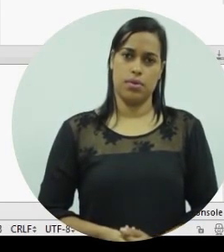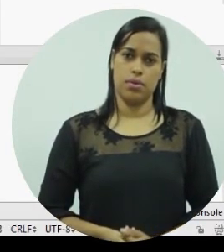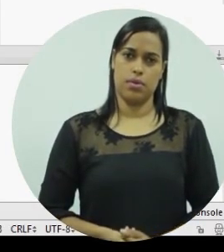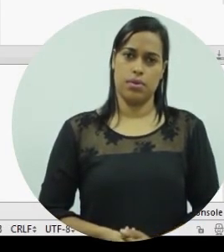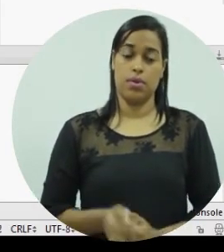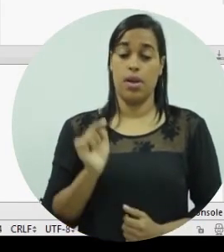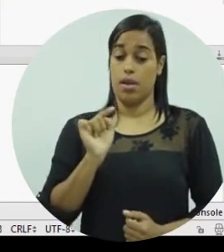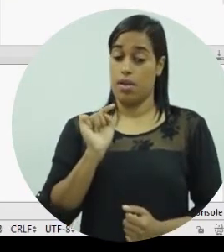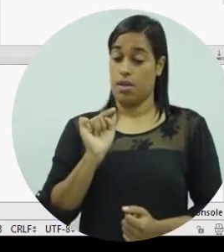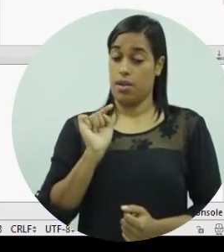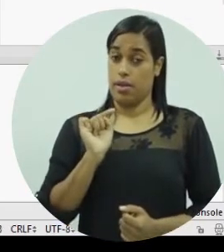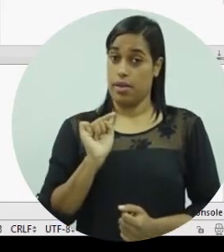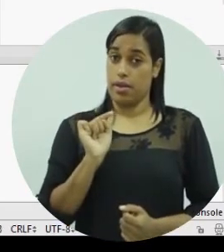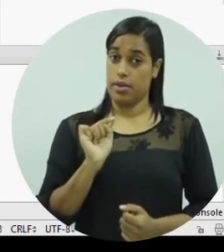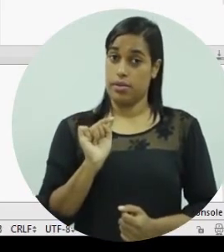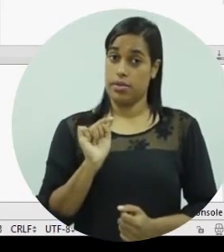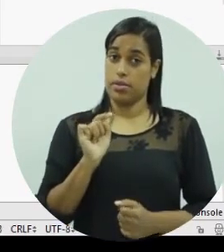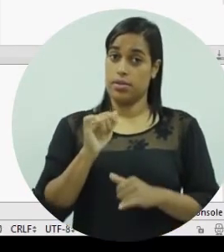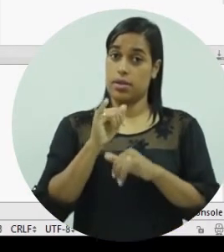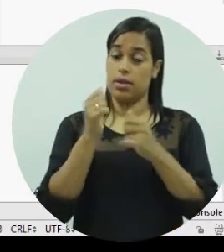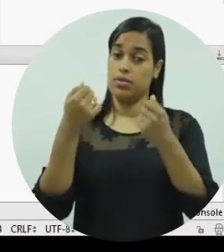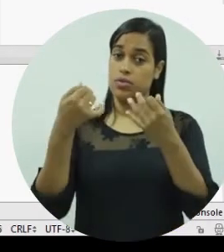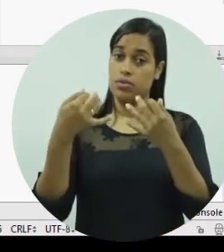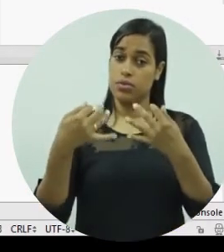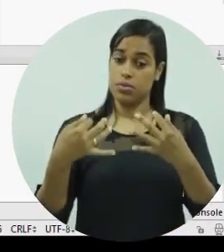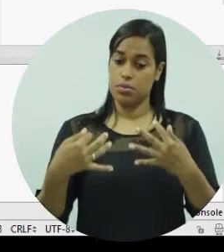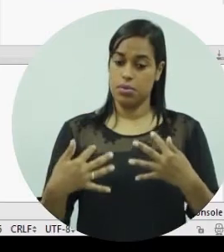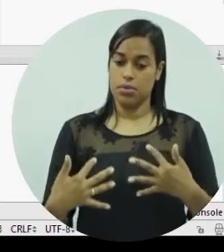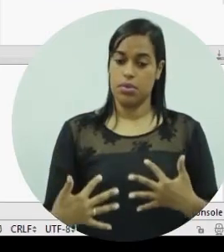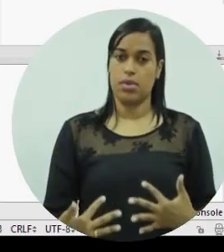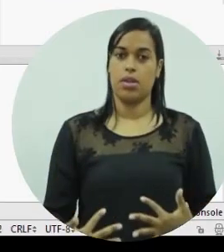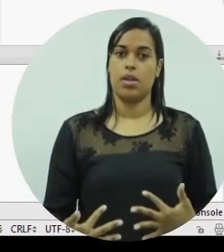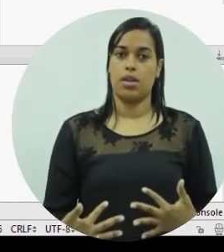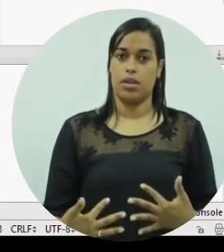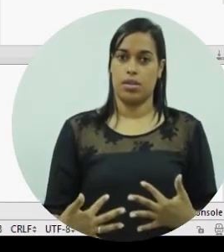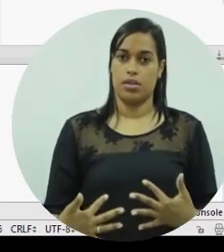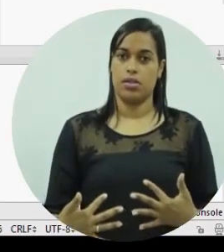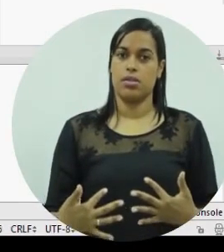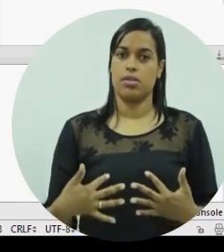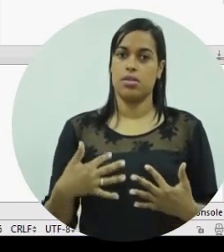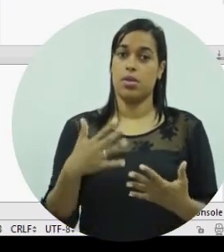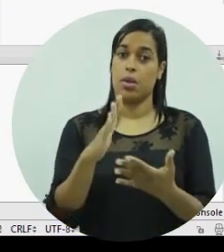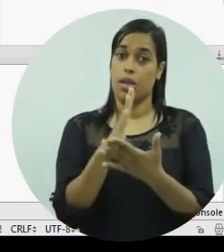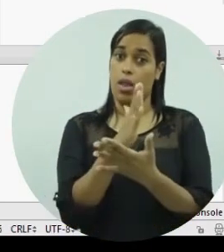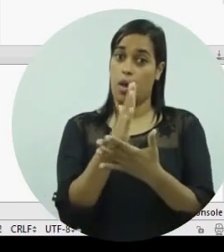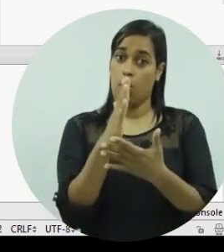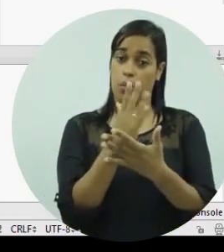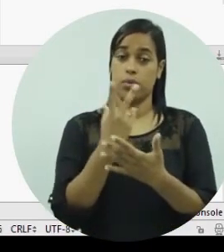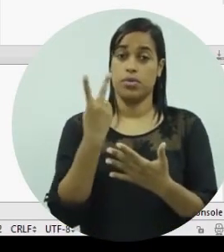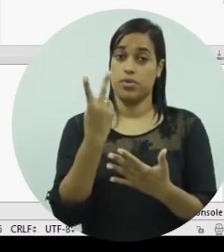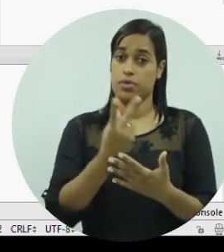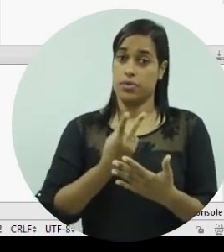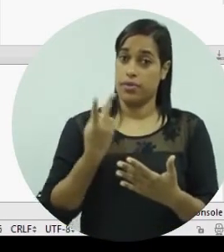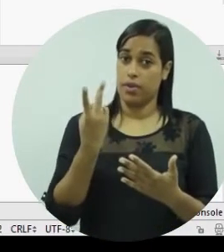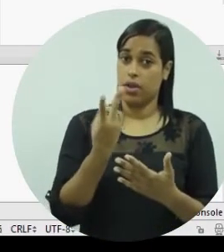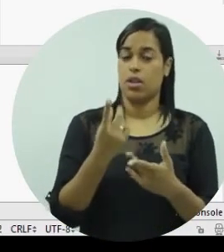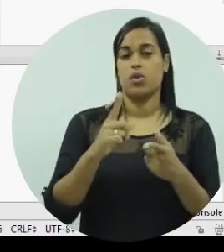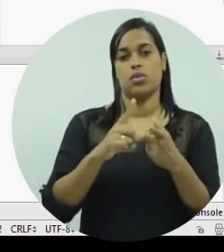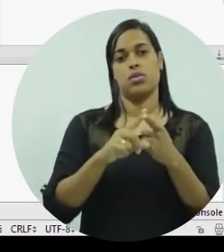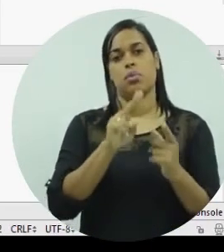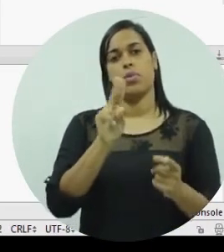Esse daqui é a declaração, a atribuição de valores e o uso